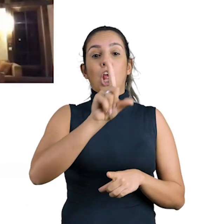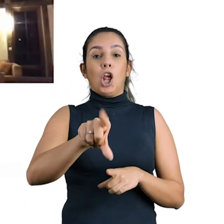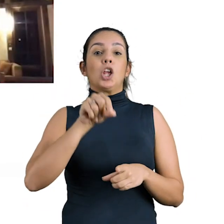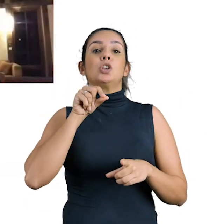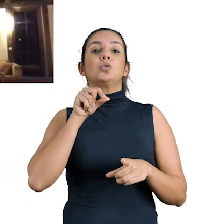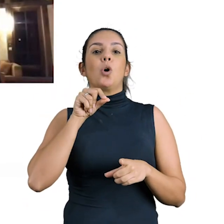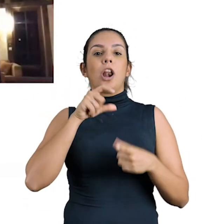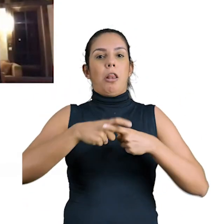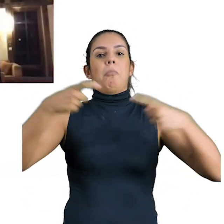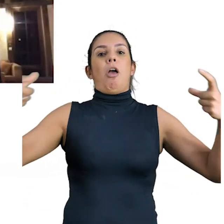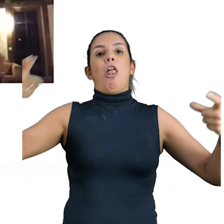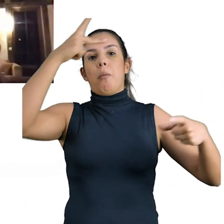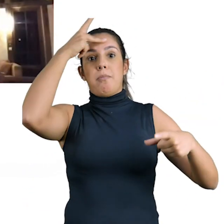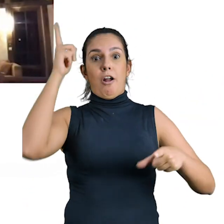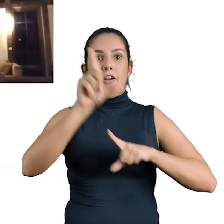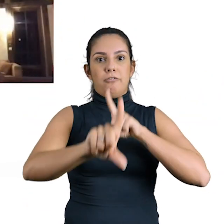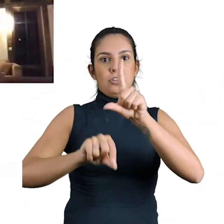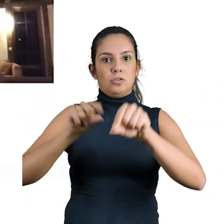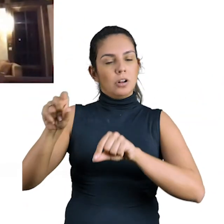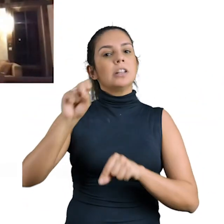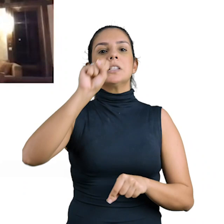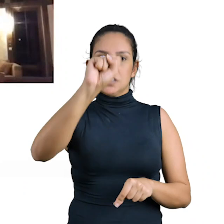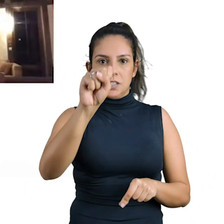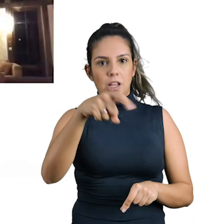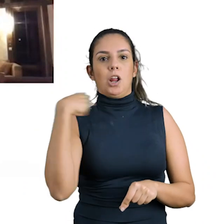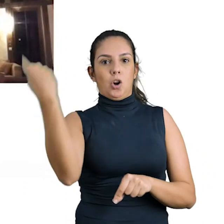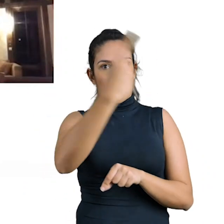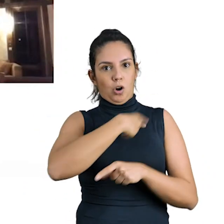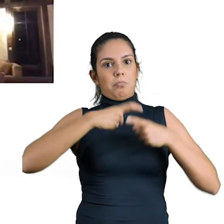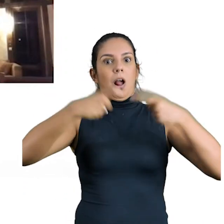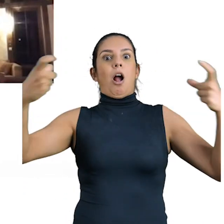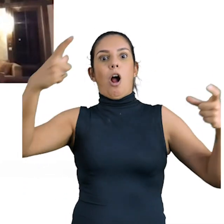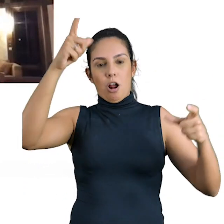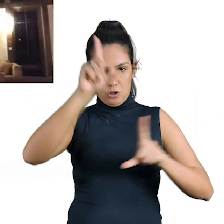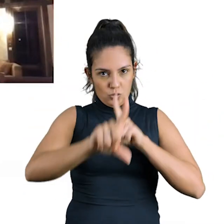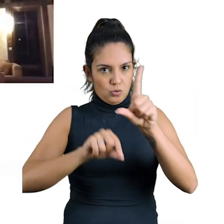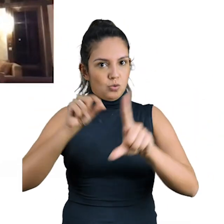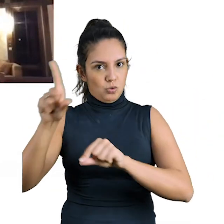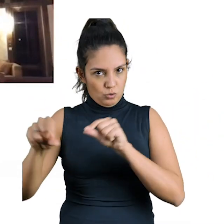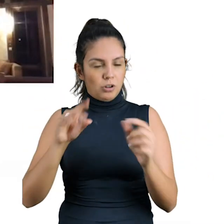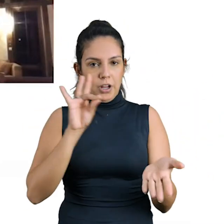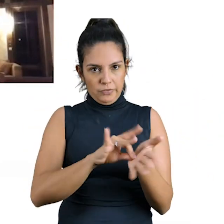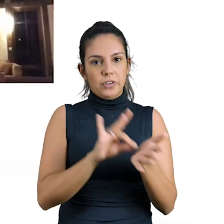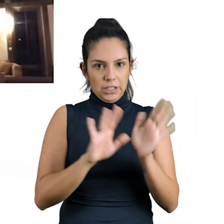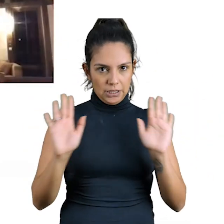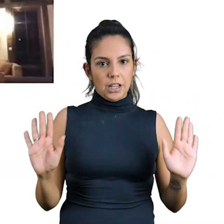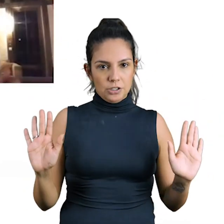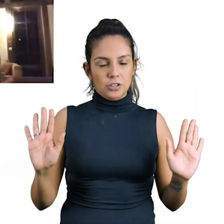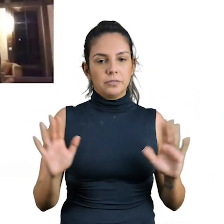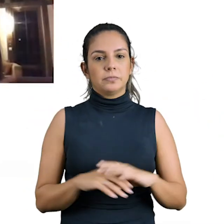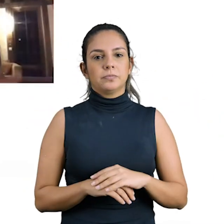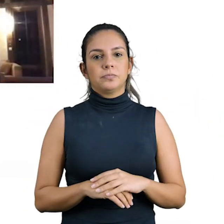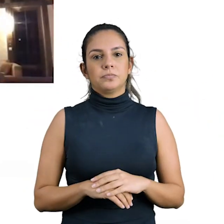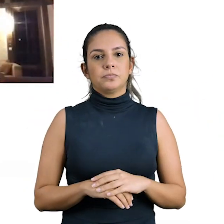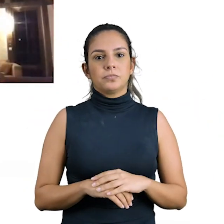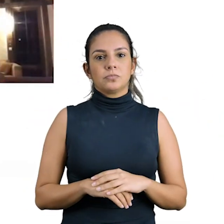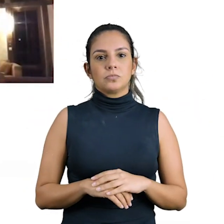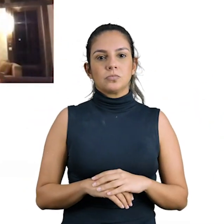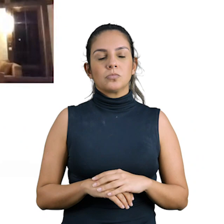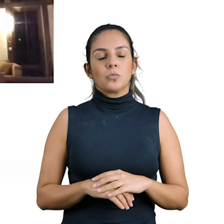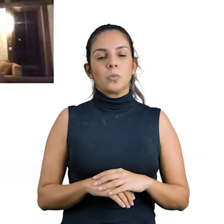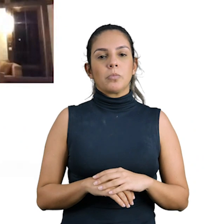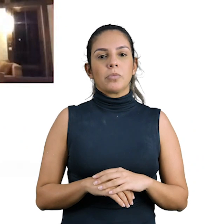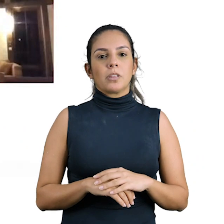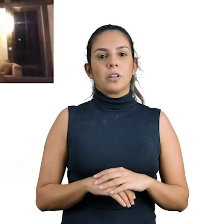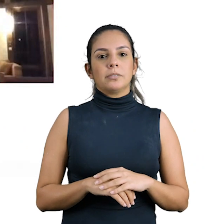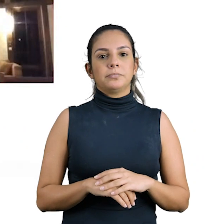eleito democraticamente. Ninguém está negando que ele foi eleito democraticamente. Nem vou discutir o que aconteceu, as fake news, não vou entrar